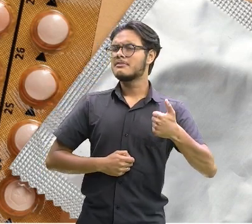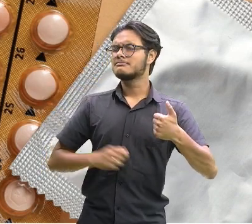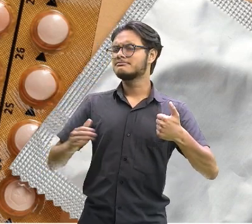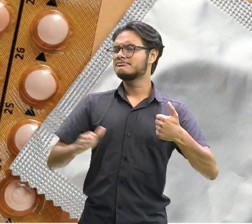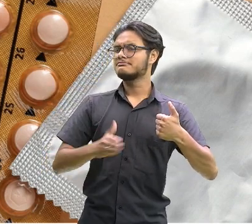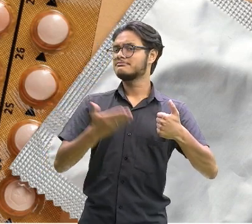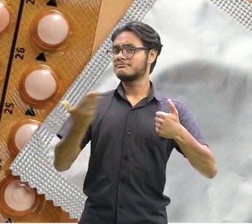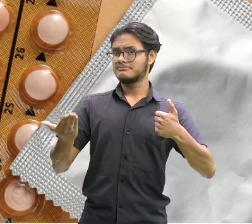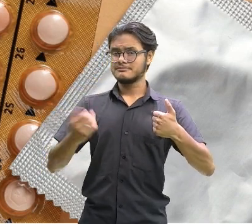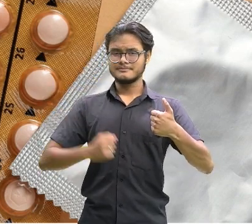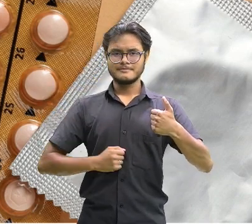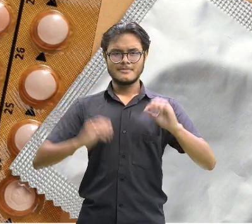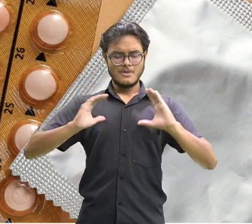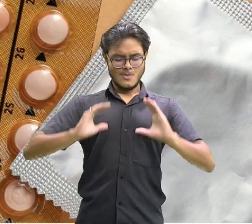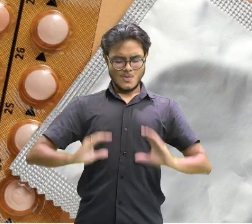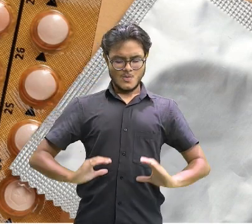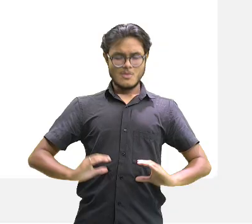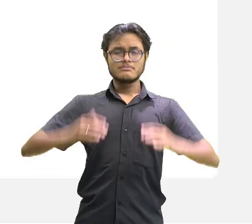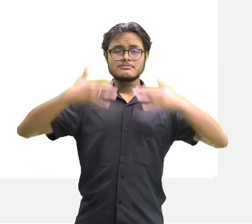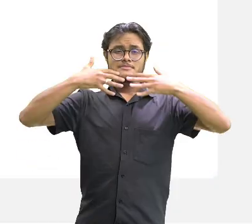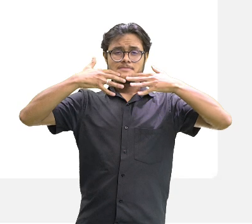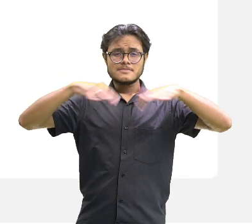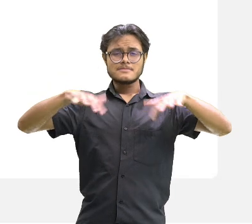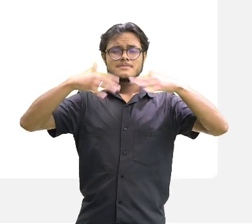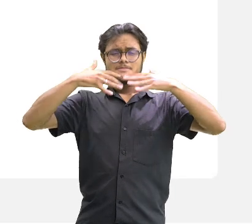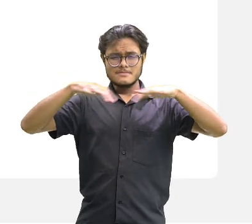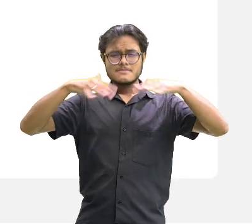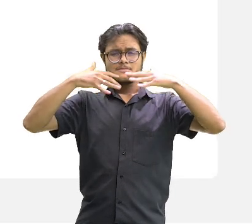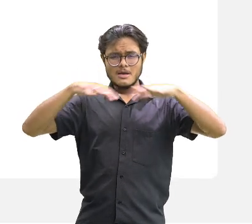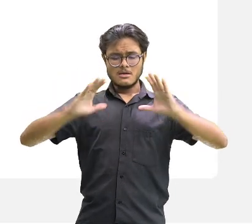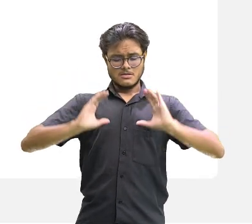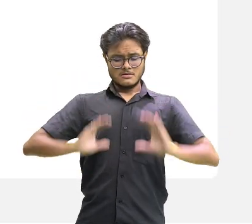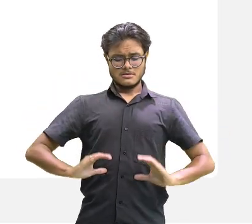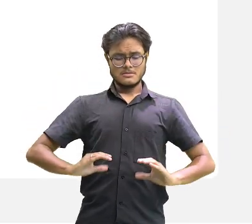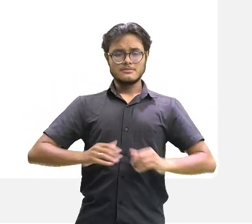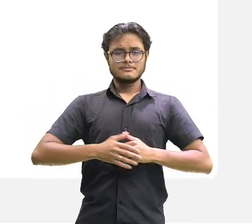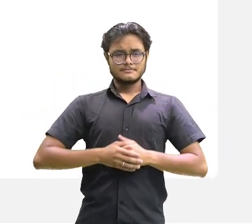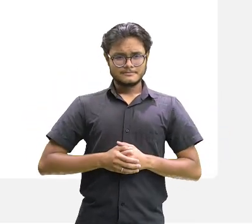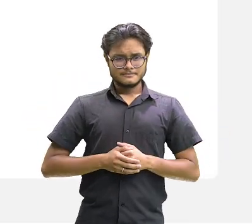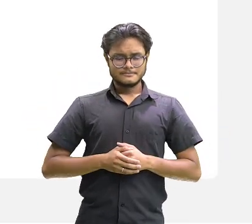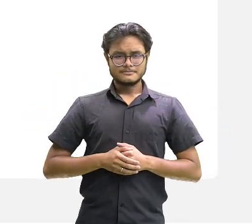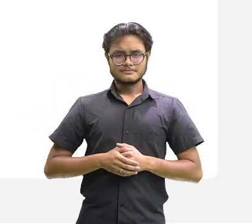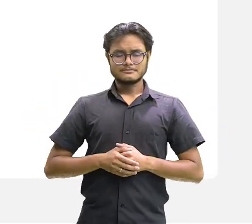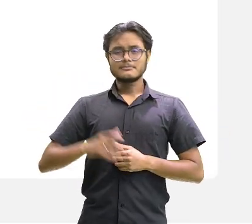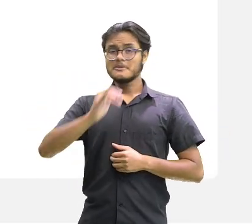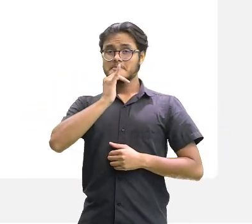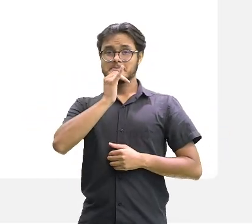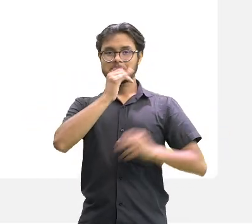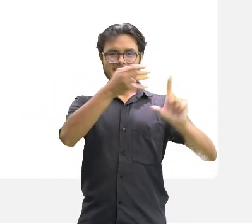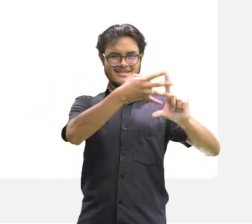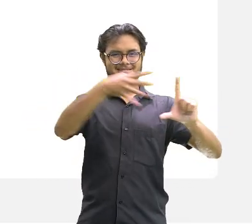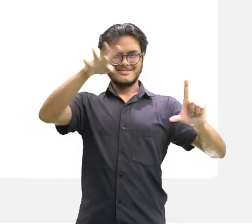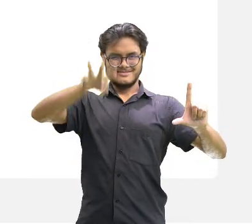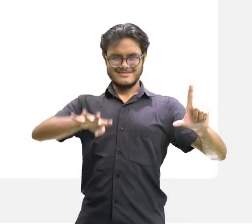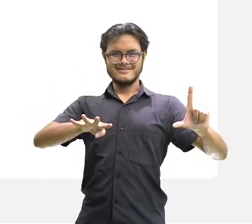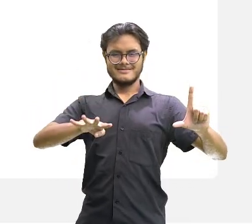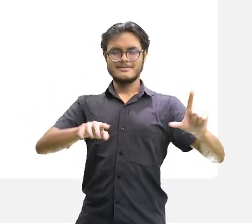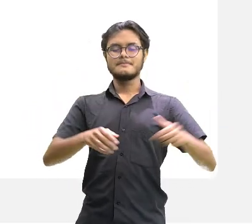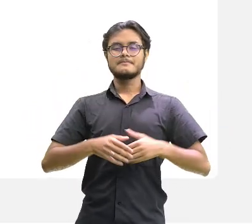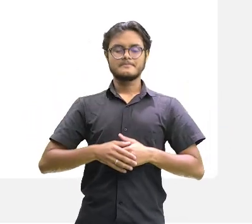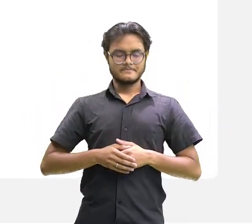método comportamental, o método natural, meu amigo, que é justamente o quê? É justamente